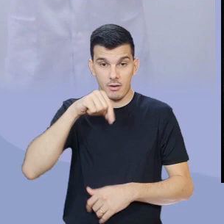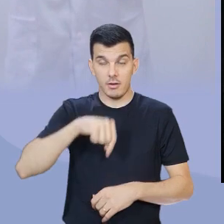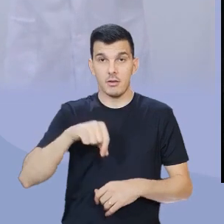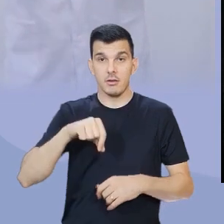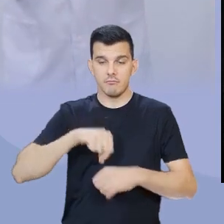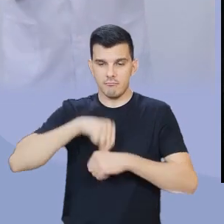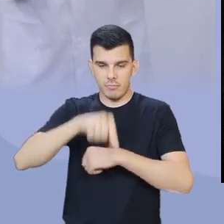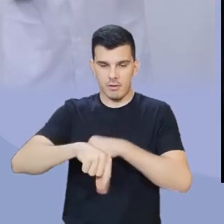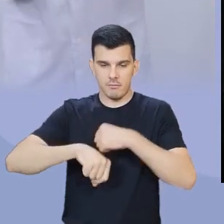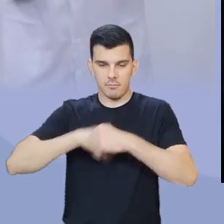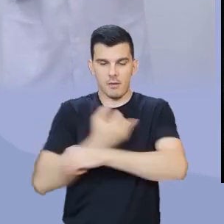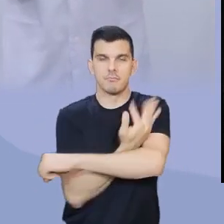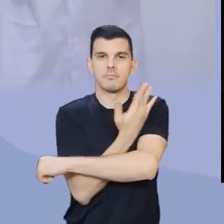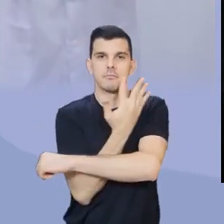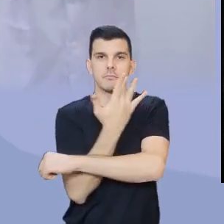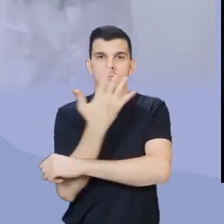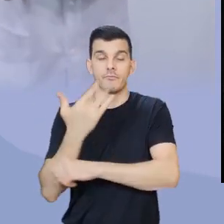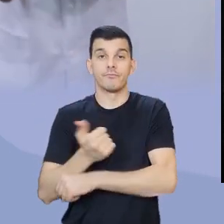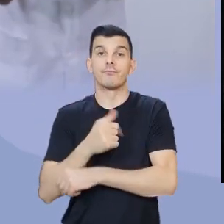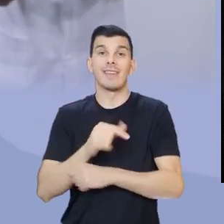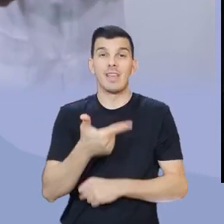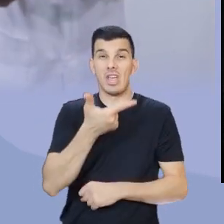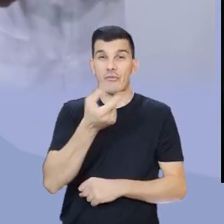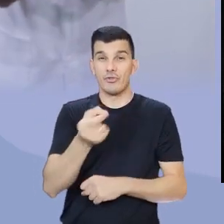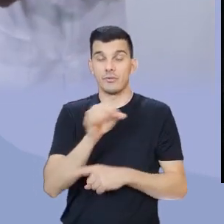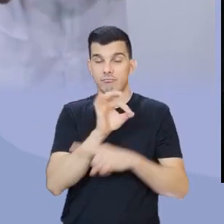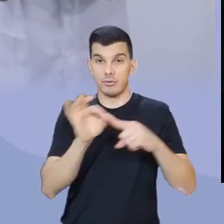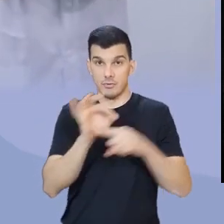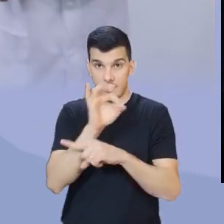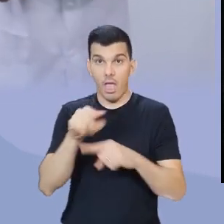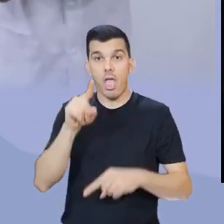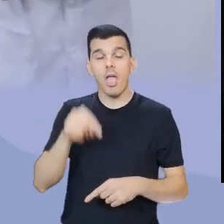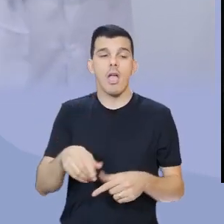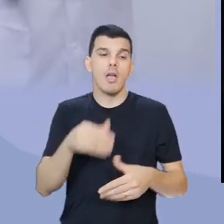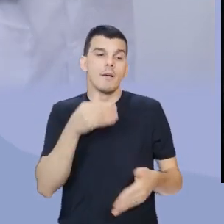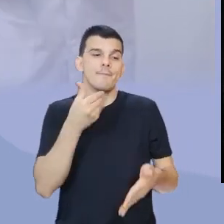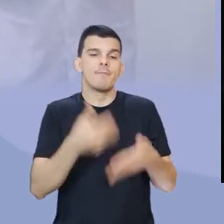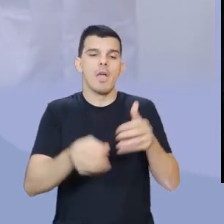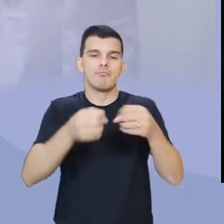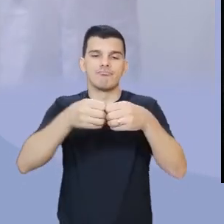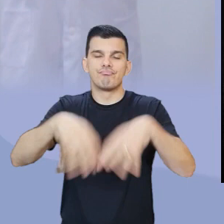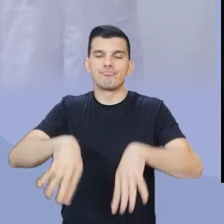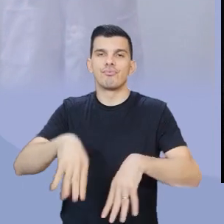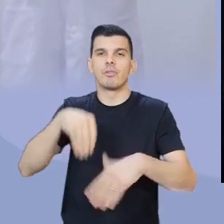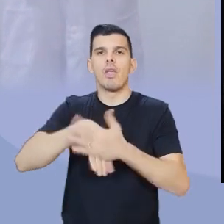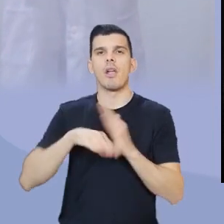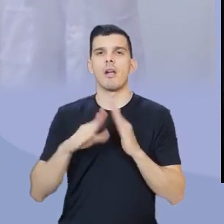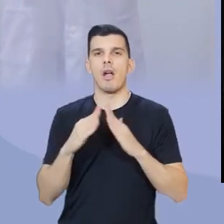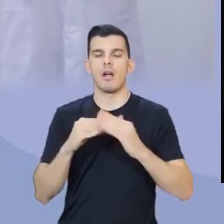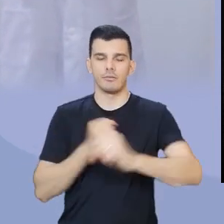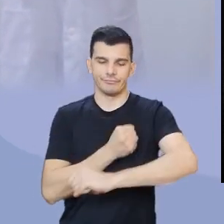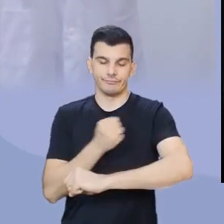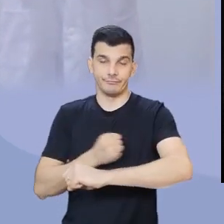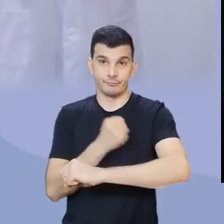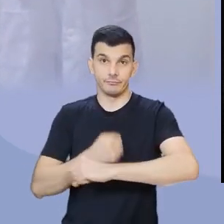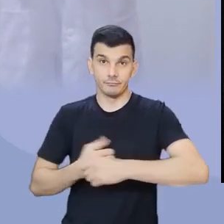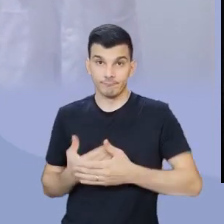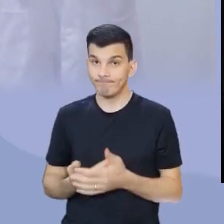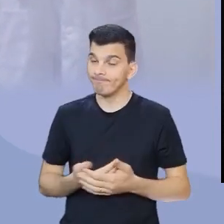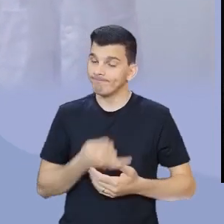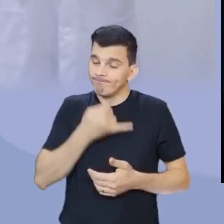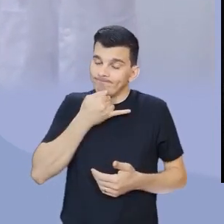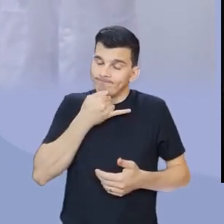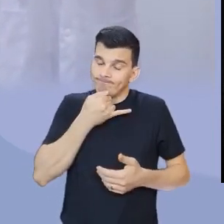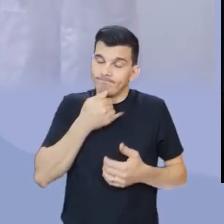se colhe no Brasil, 20% disso é perdido na cozinha. Olha que tragédia,